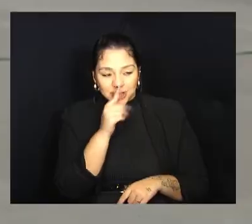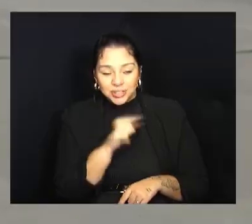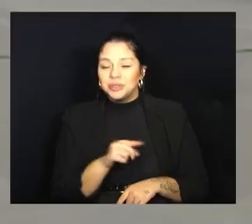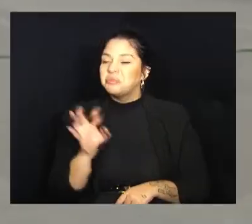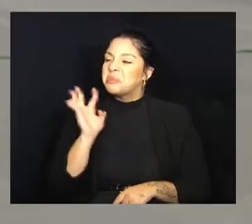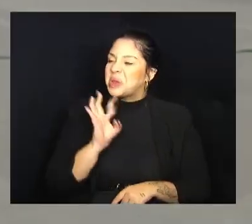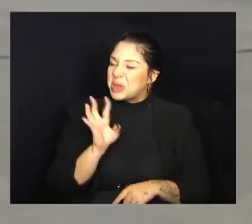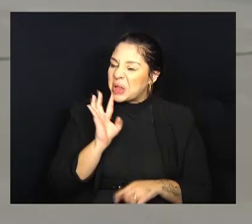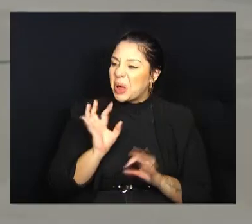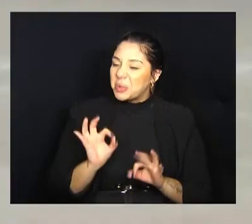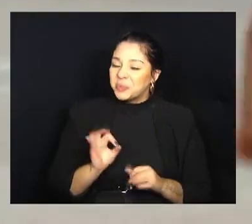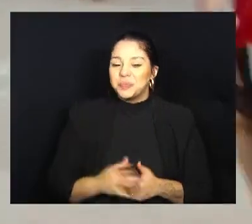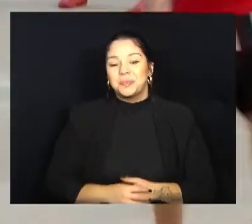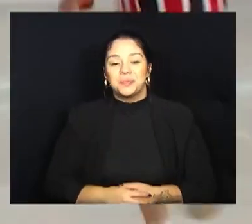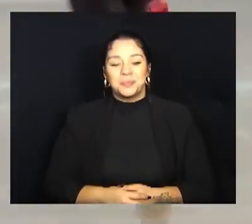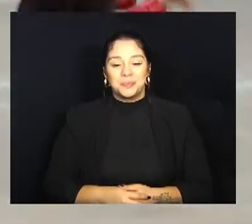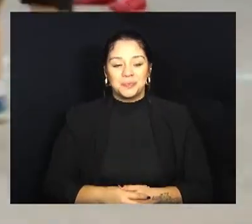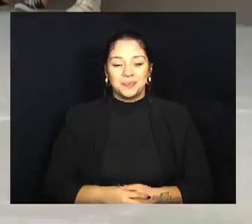Legal.